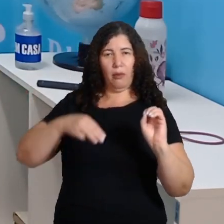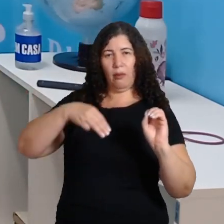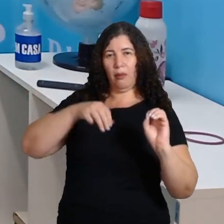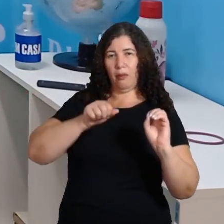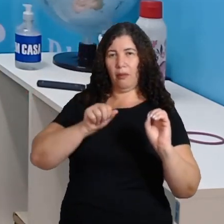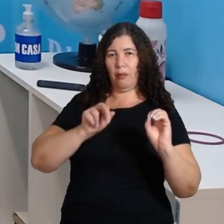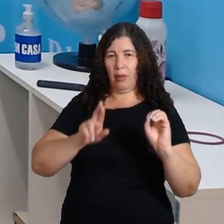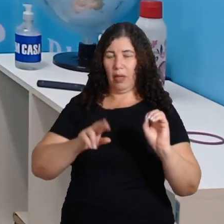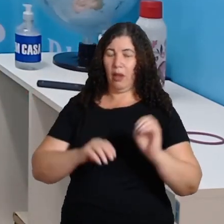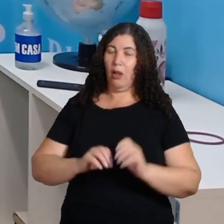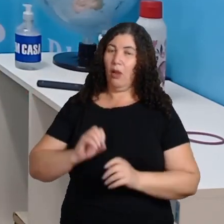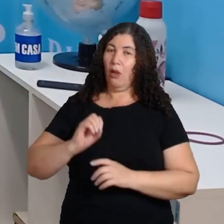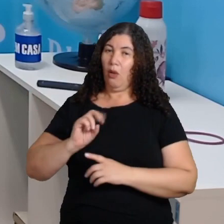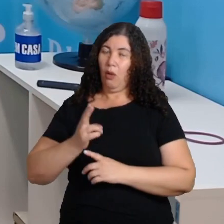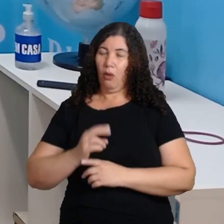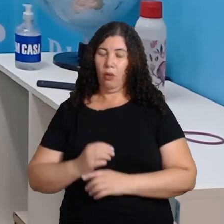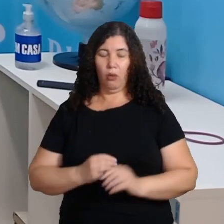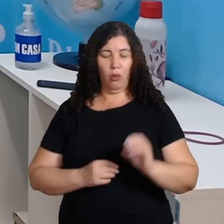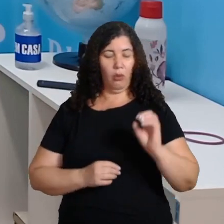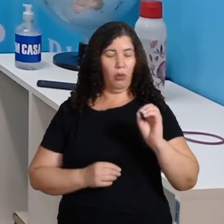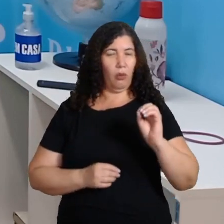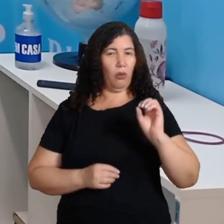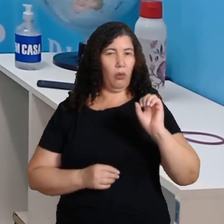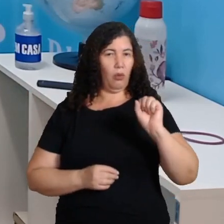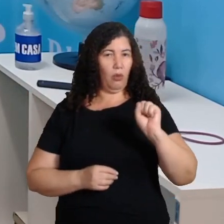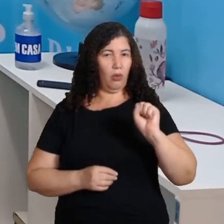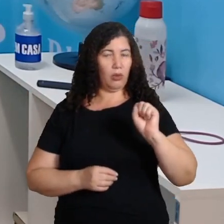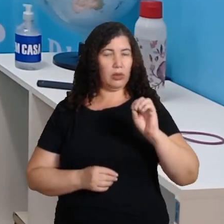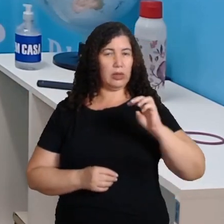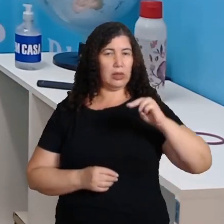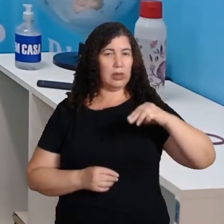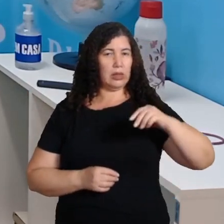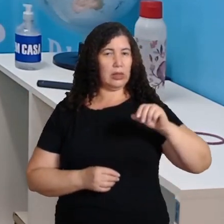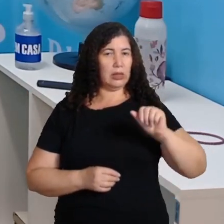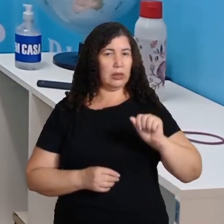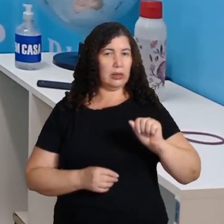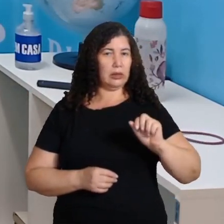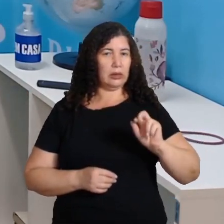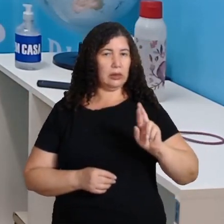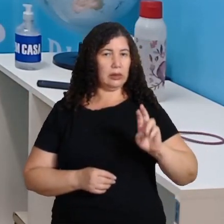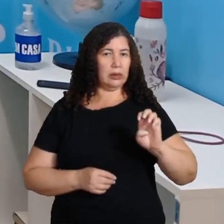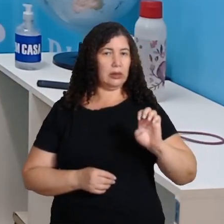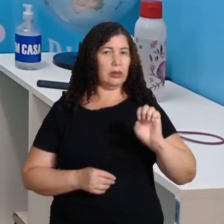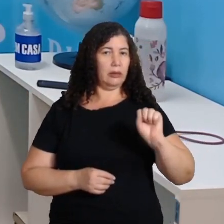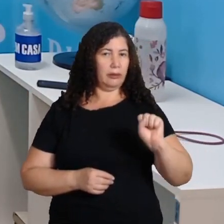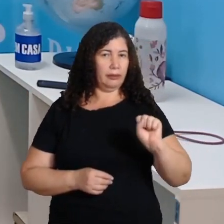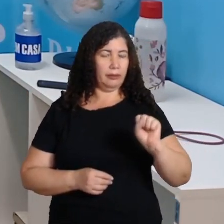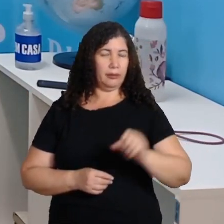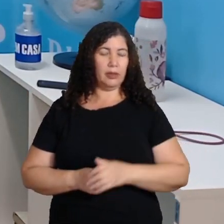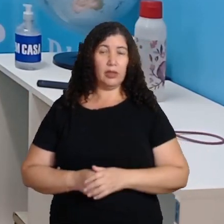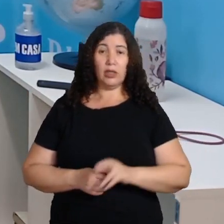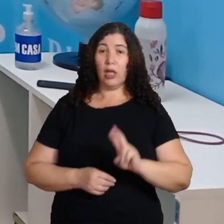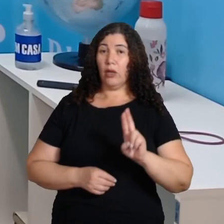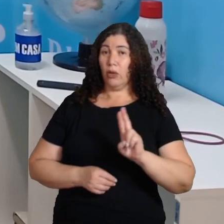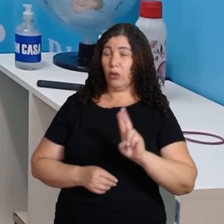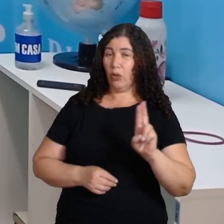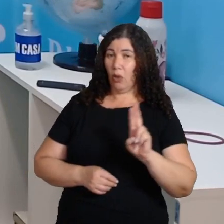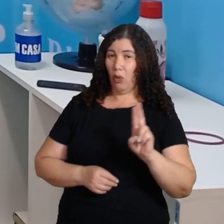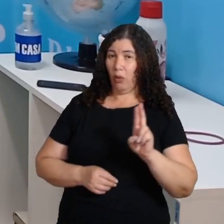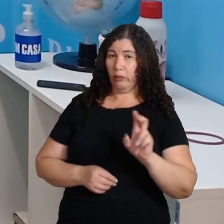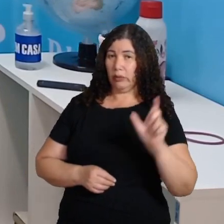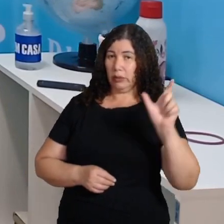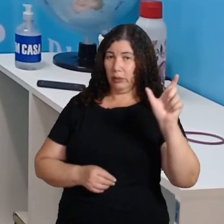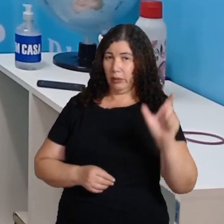ou os mares, não é verdade? Agora, se refere ao nome próprio, ao nome de